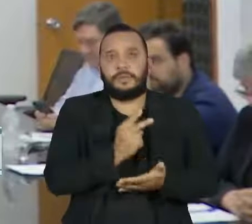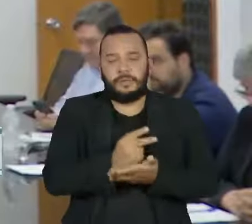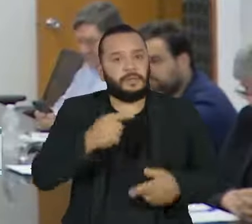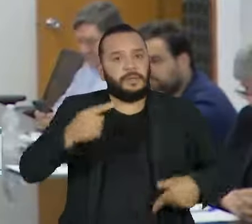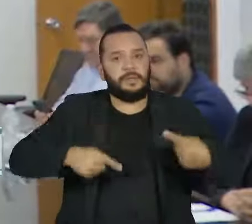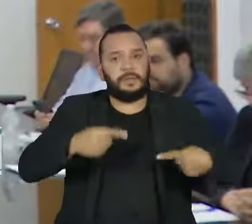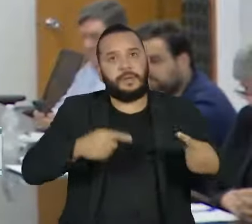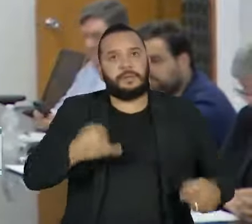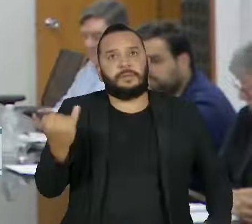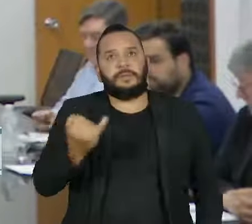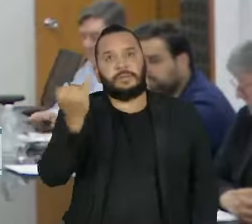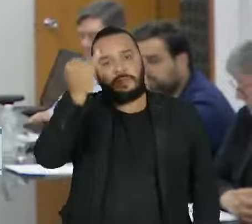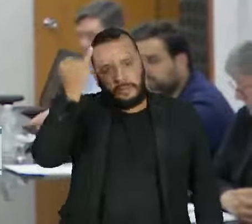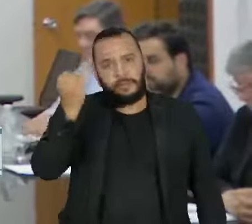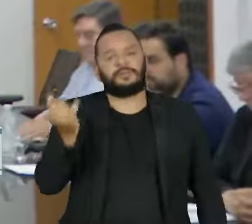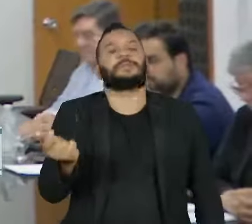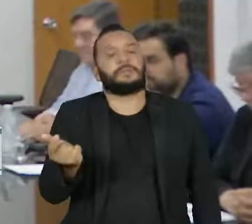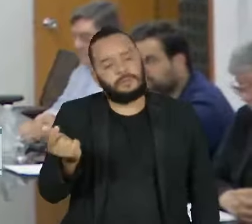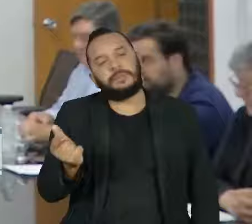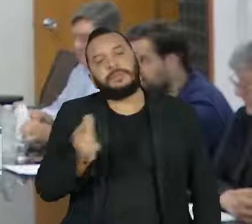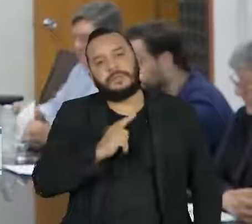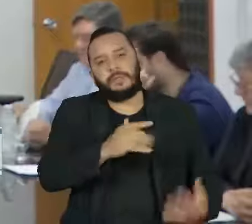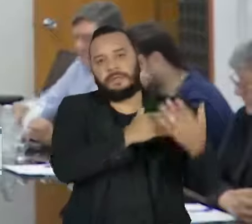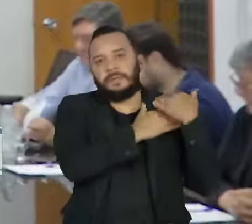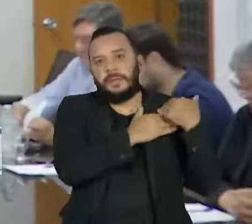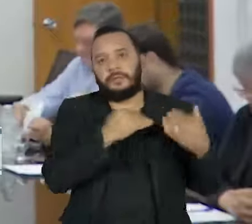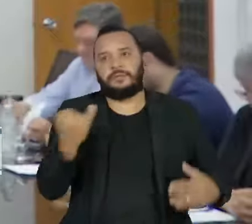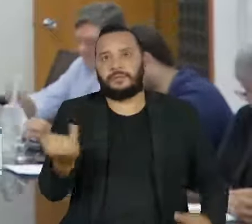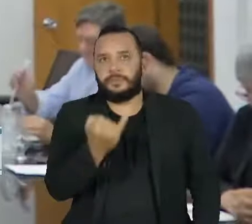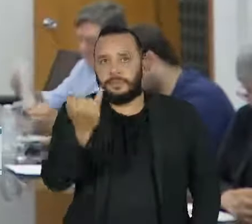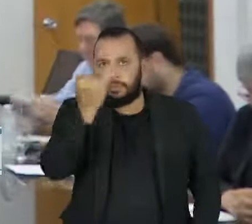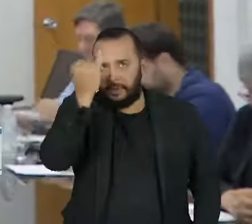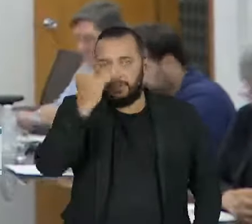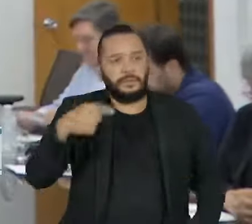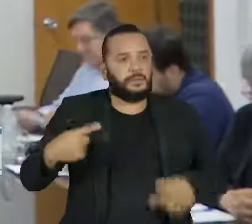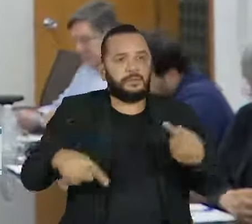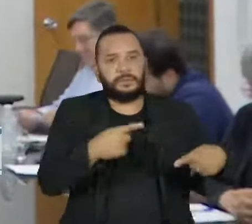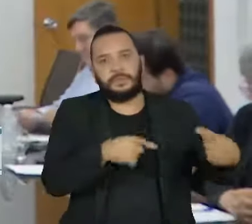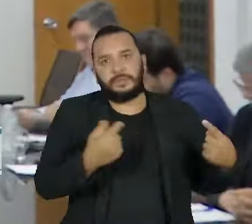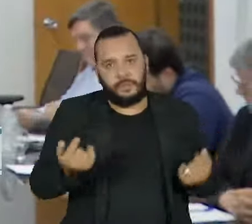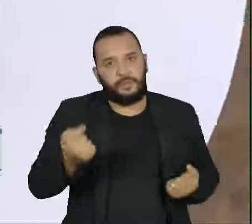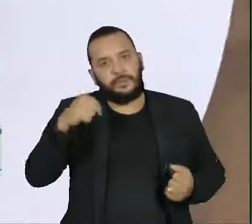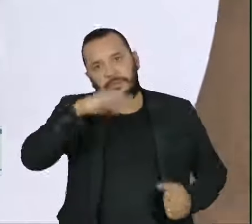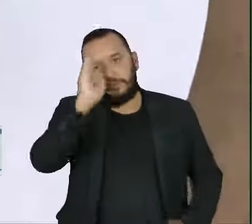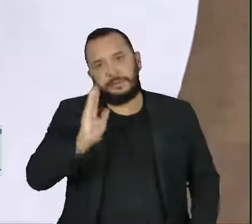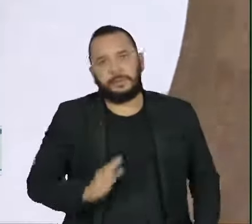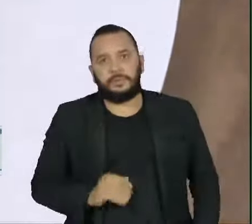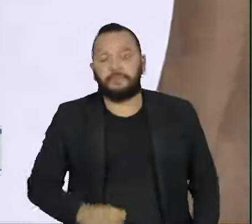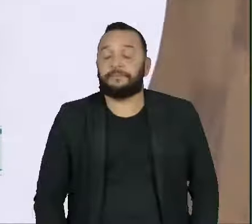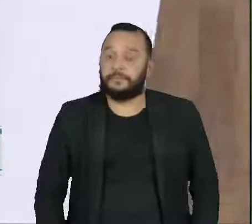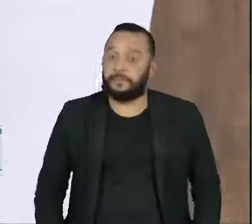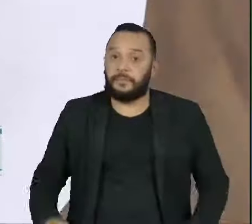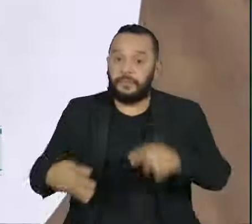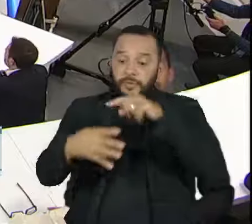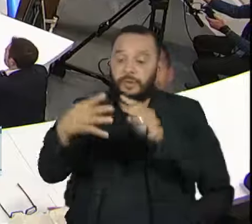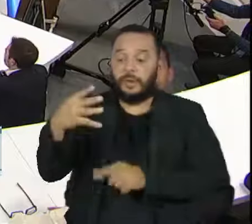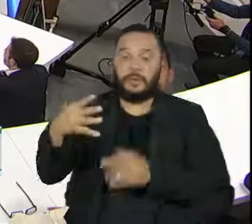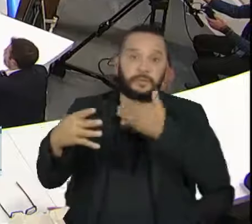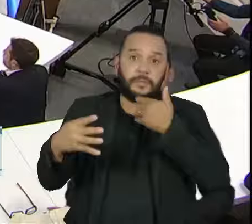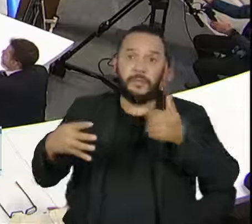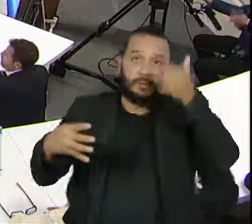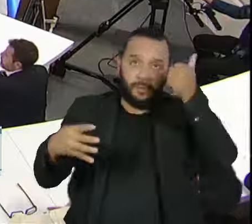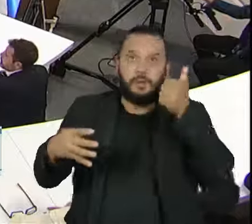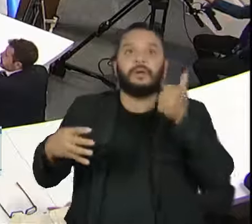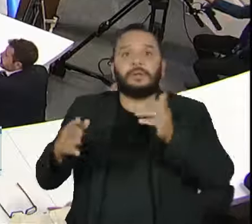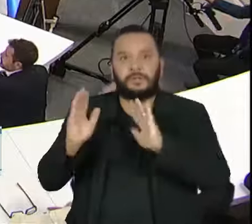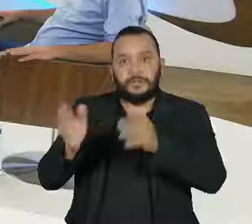debates importantes e tem tido um papel fundamental nas discussões políticas do país. Os quatro melhores colocados nas